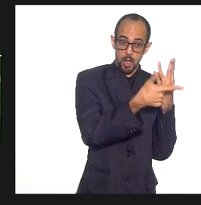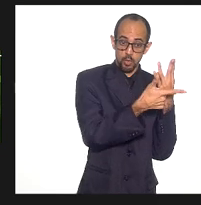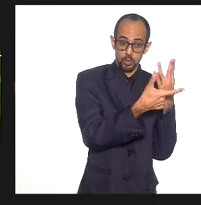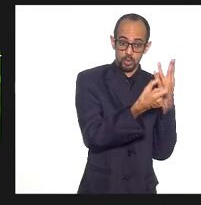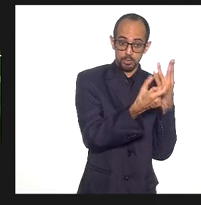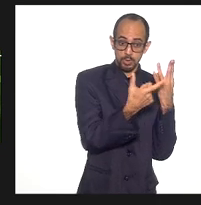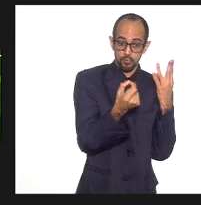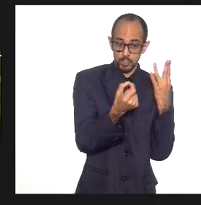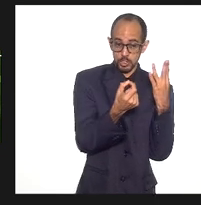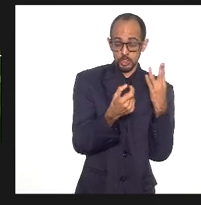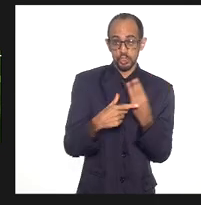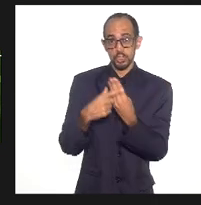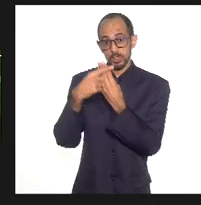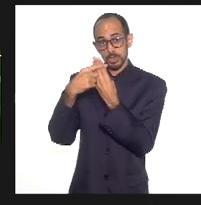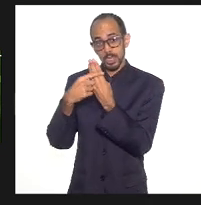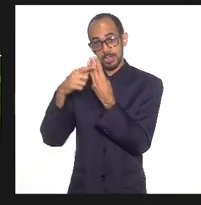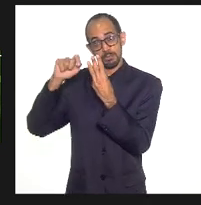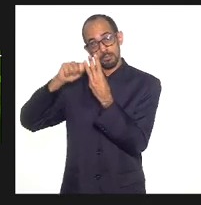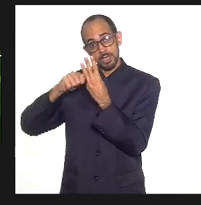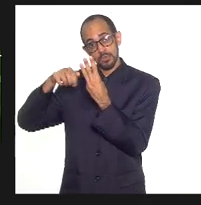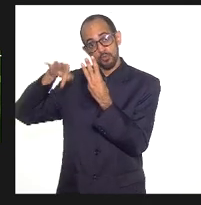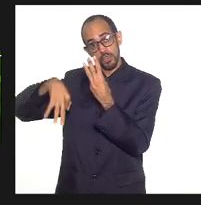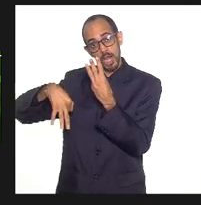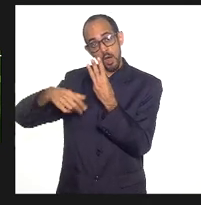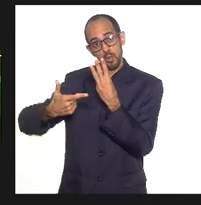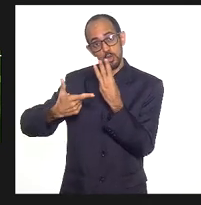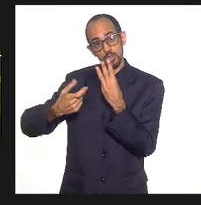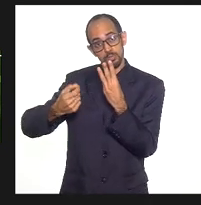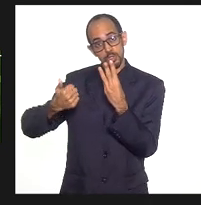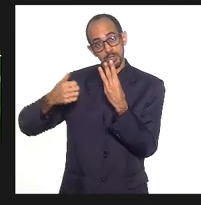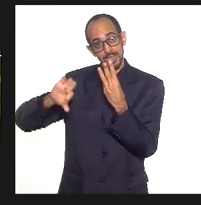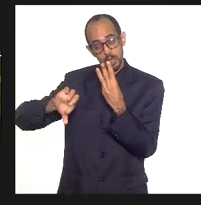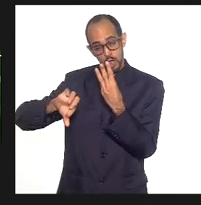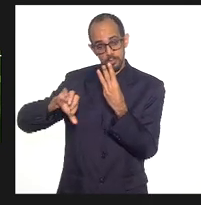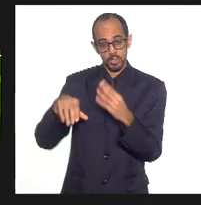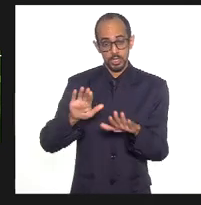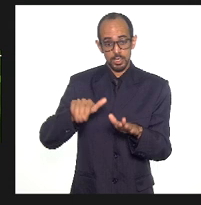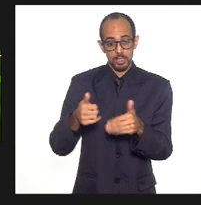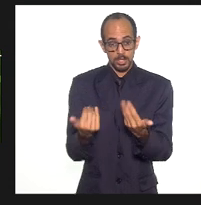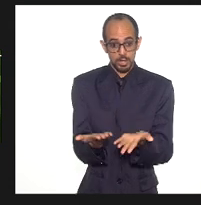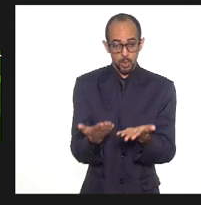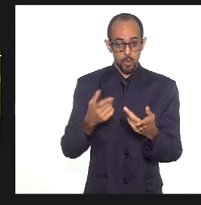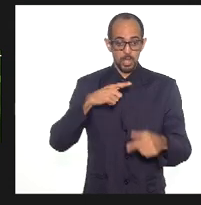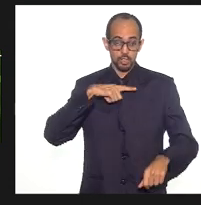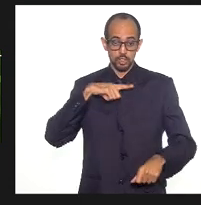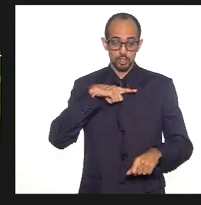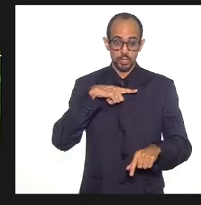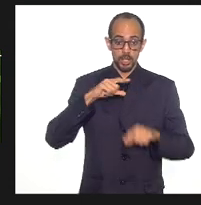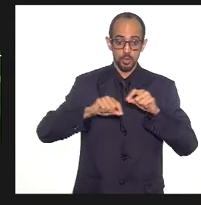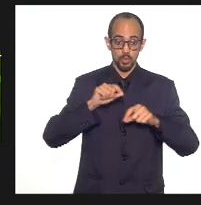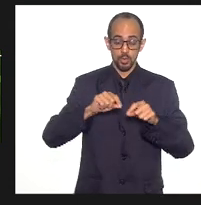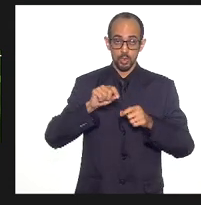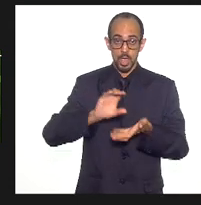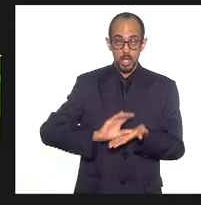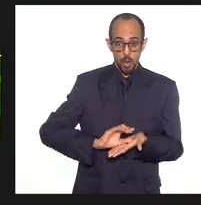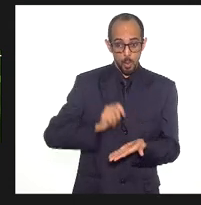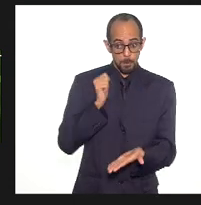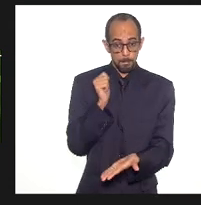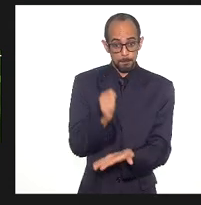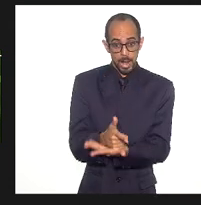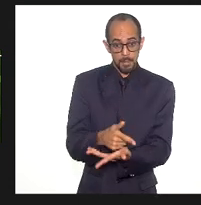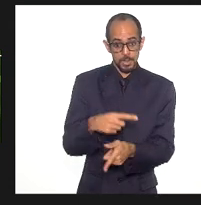Lembrando que a distribuição aos estados e demais destinatários ocorre 2 meses após o fechamento